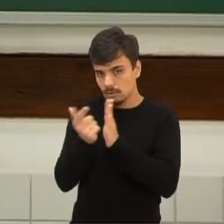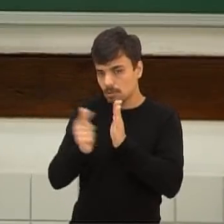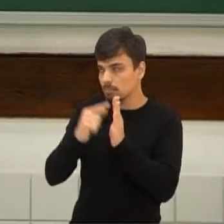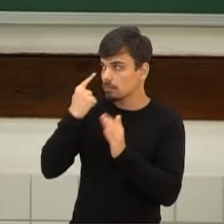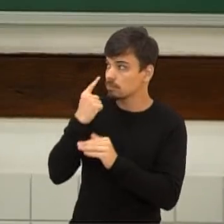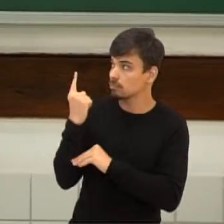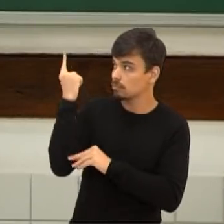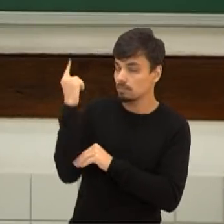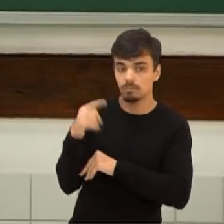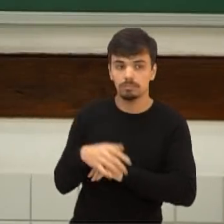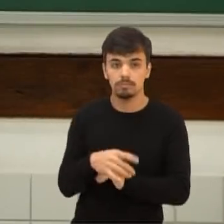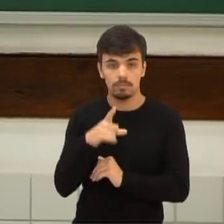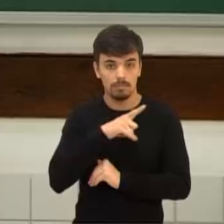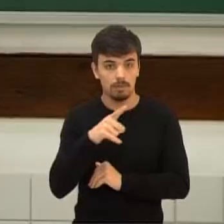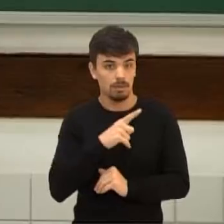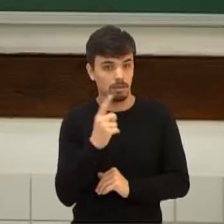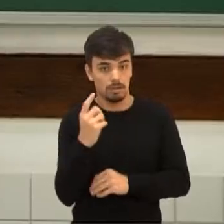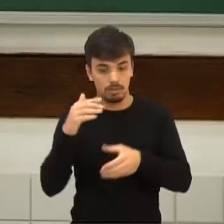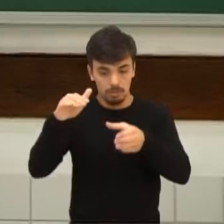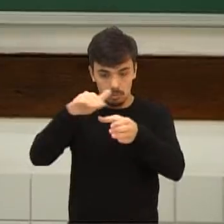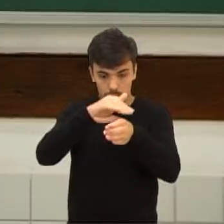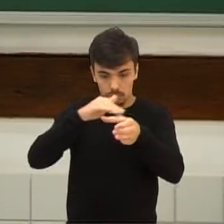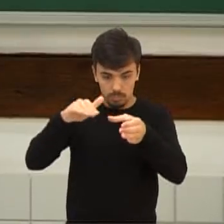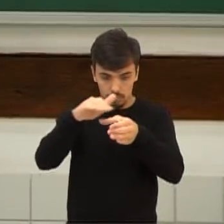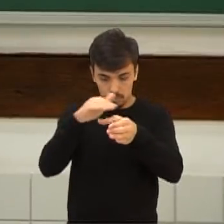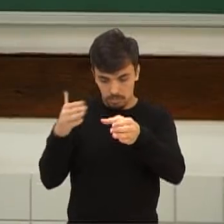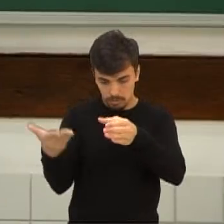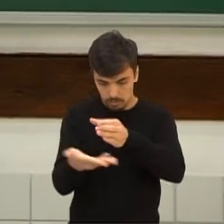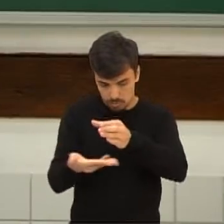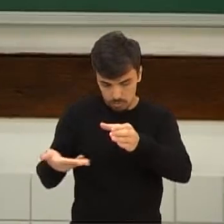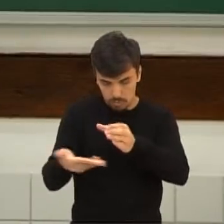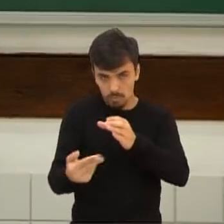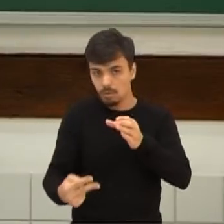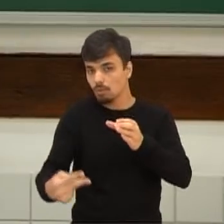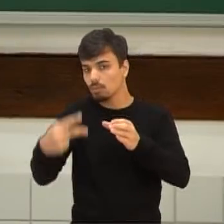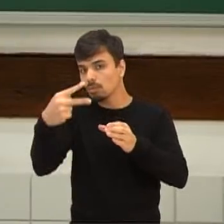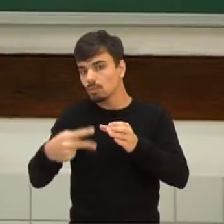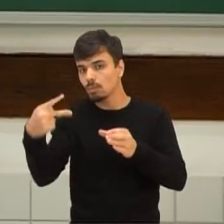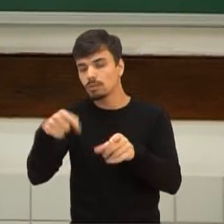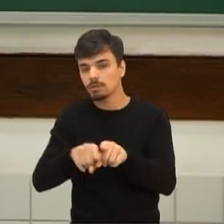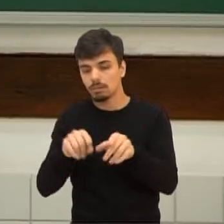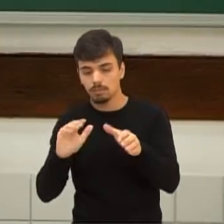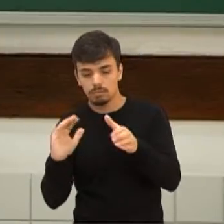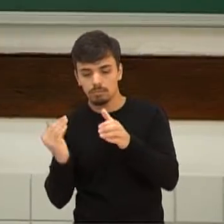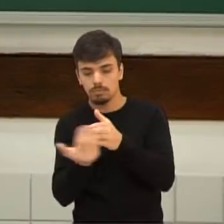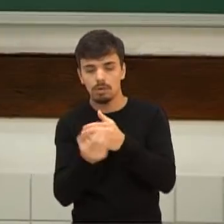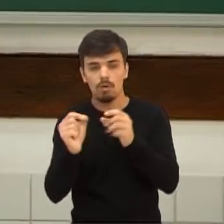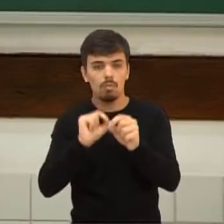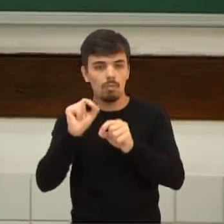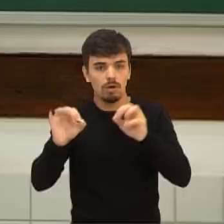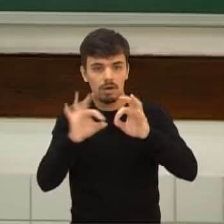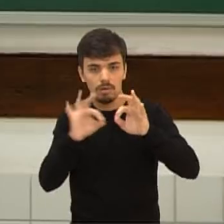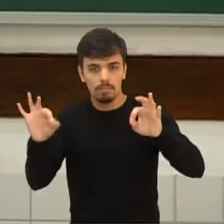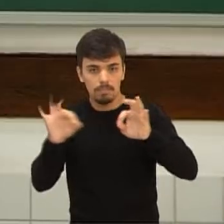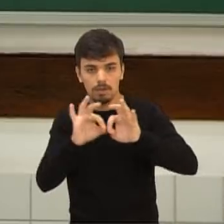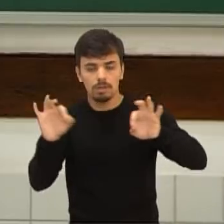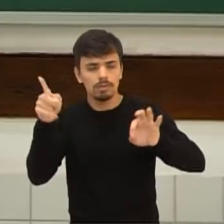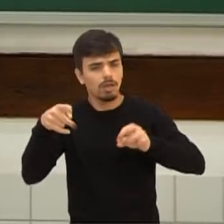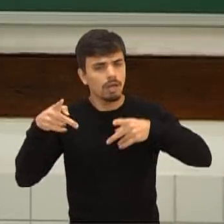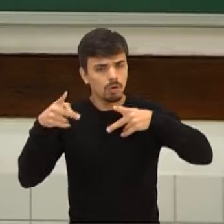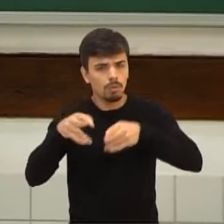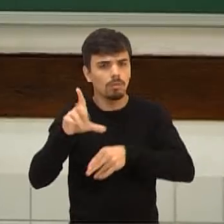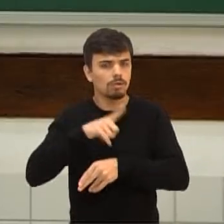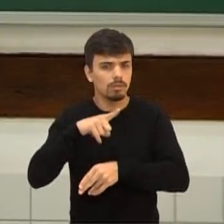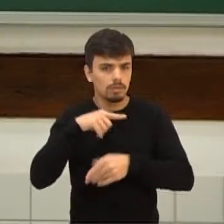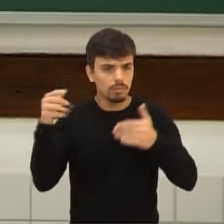ter duas bases e aqui a nossa medida. Olha ali, é o mesmo que a gente tem